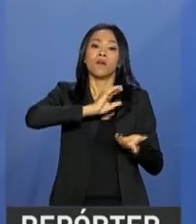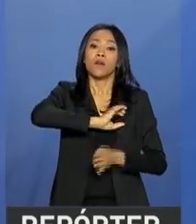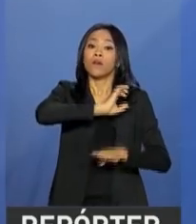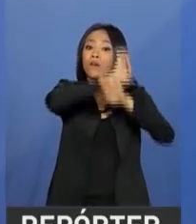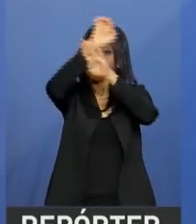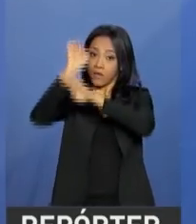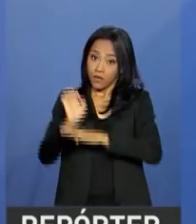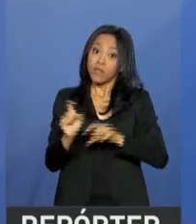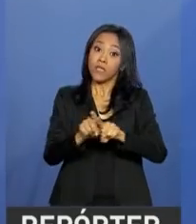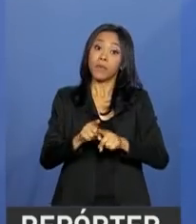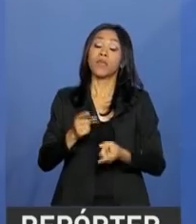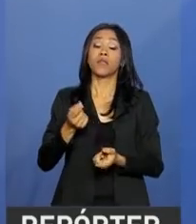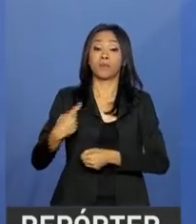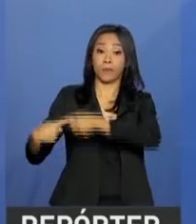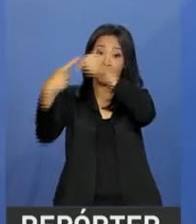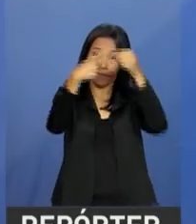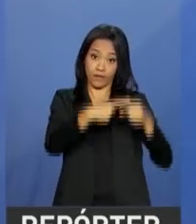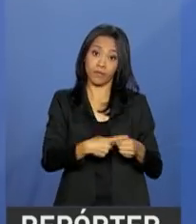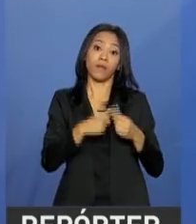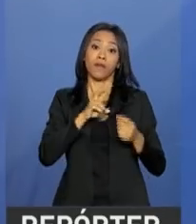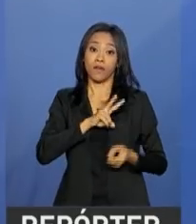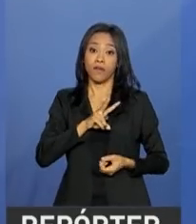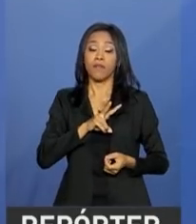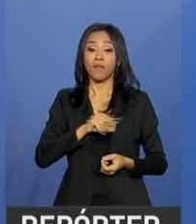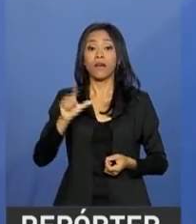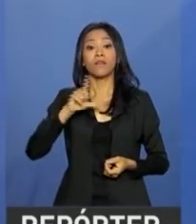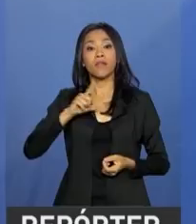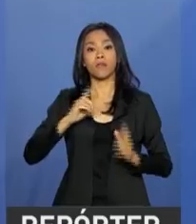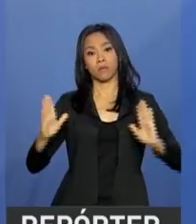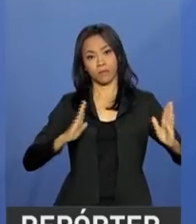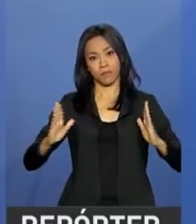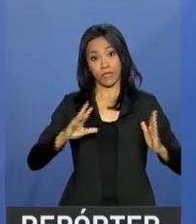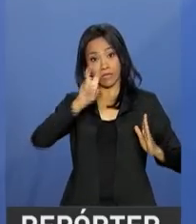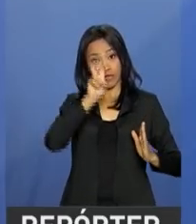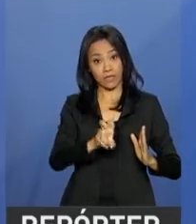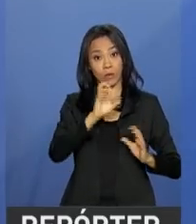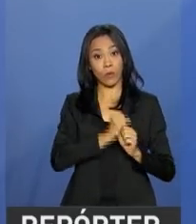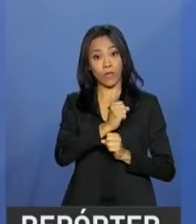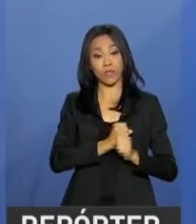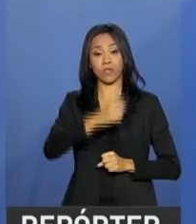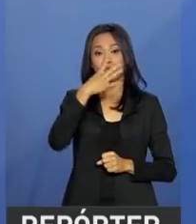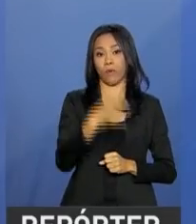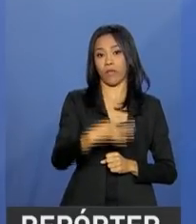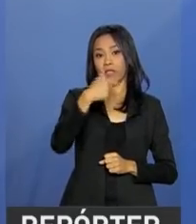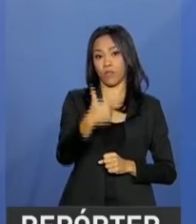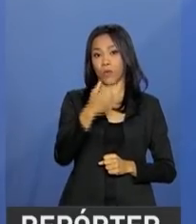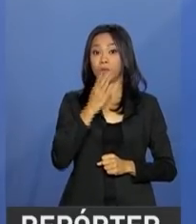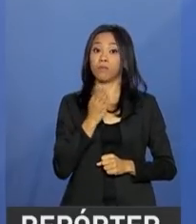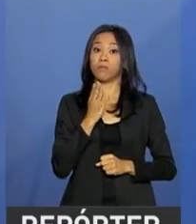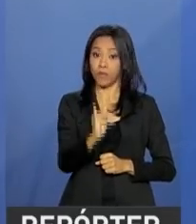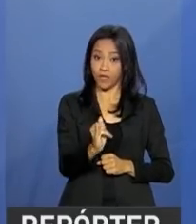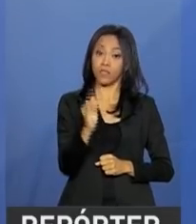para o município ele terá um aporte em cinco anos de 42 bilhões de reais